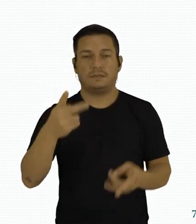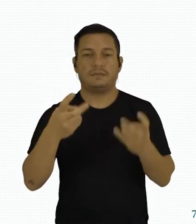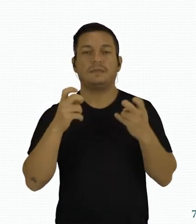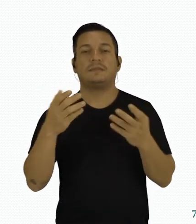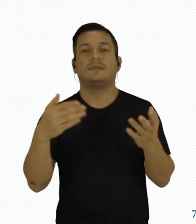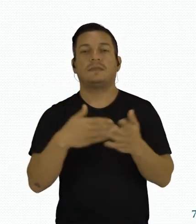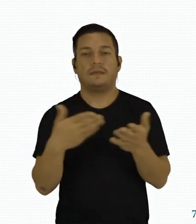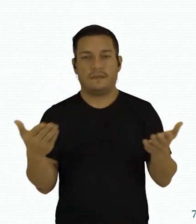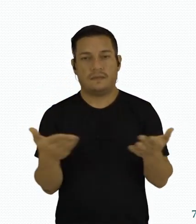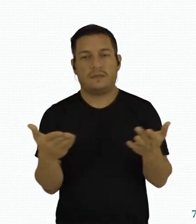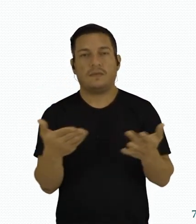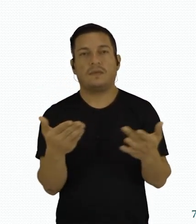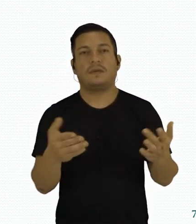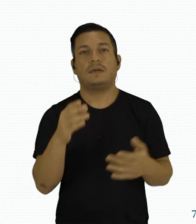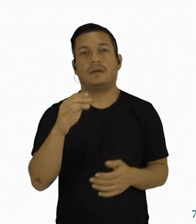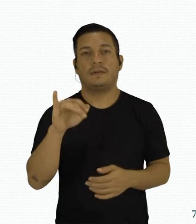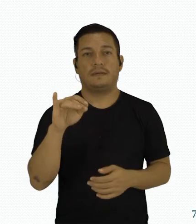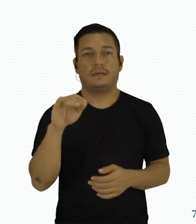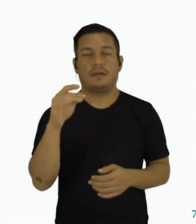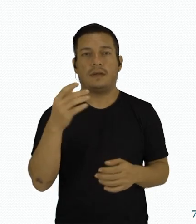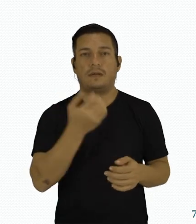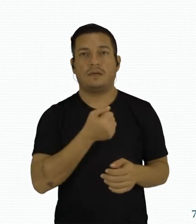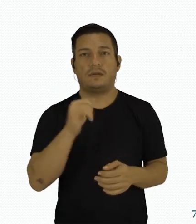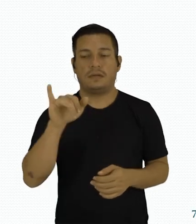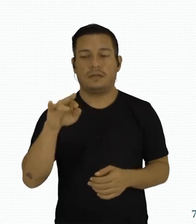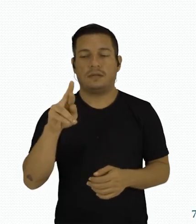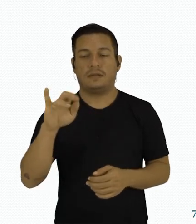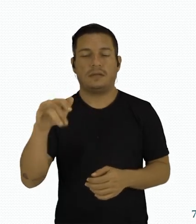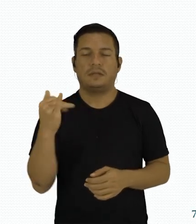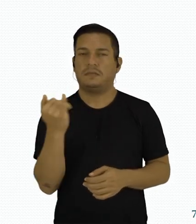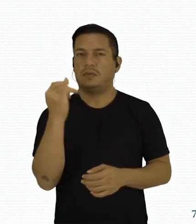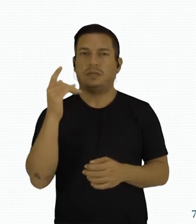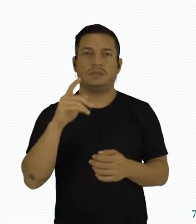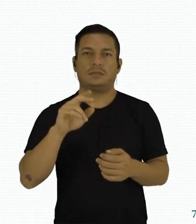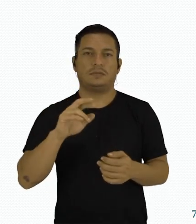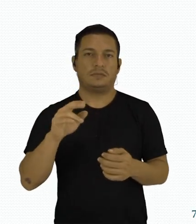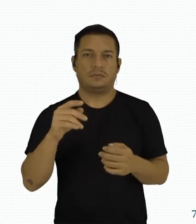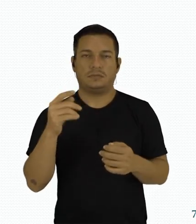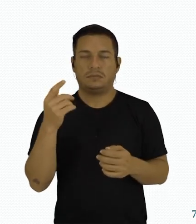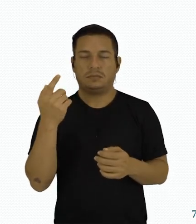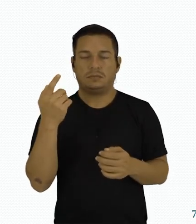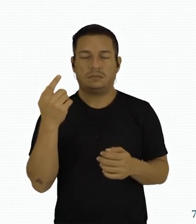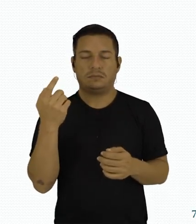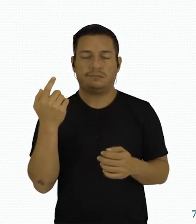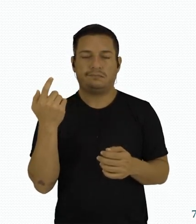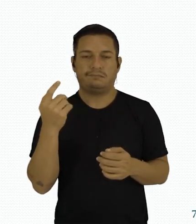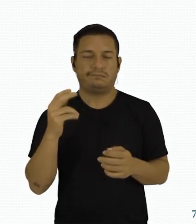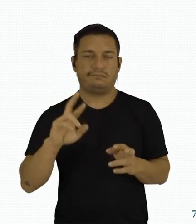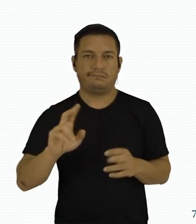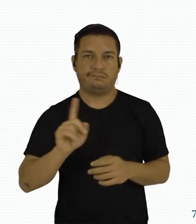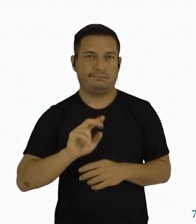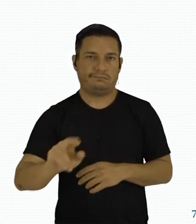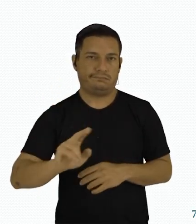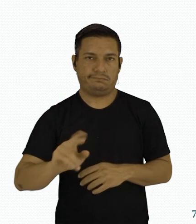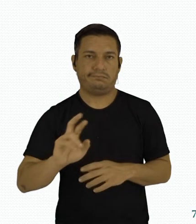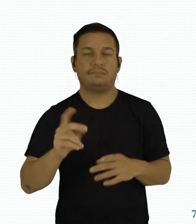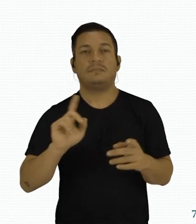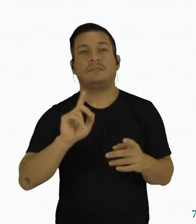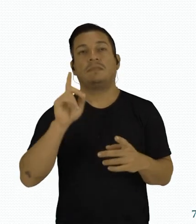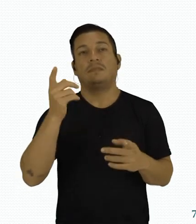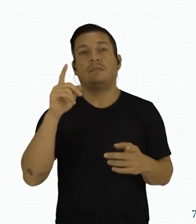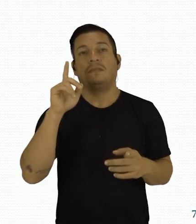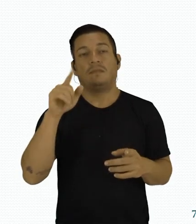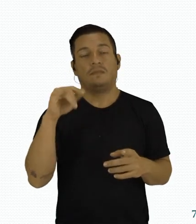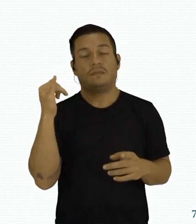parte inteira para nós não está importando muito. A gente está preocupado só com o que acontece depois da vírgula. E depois da vírgula, aí, nesse caso,